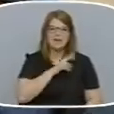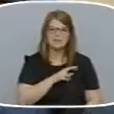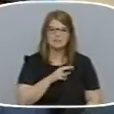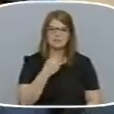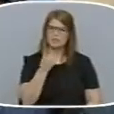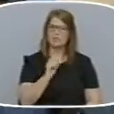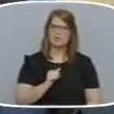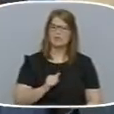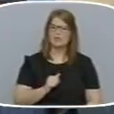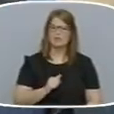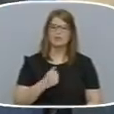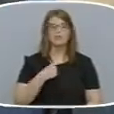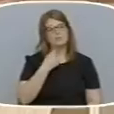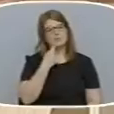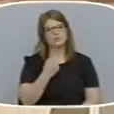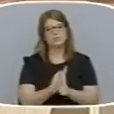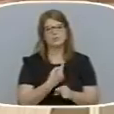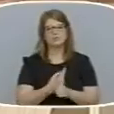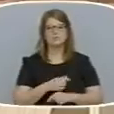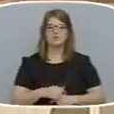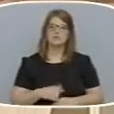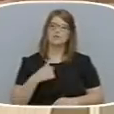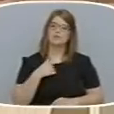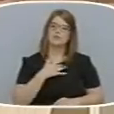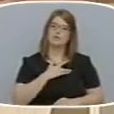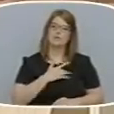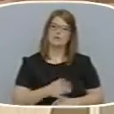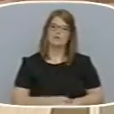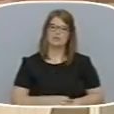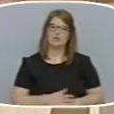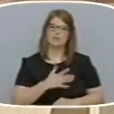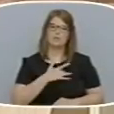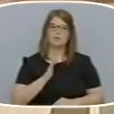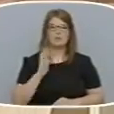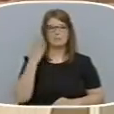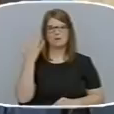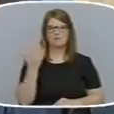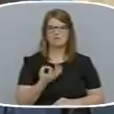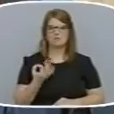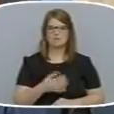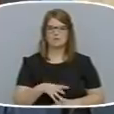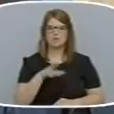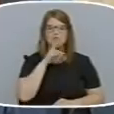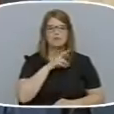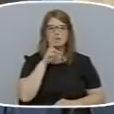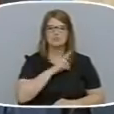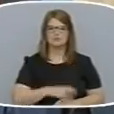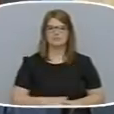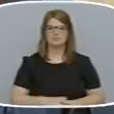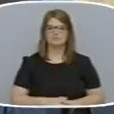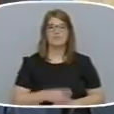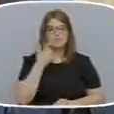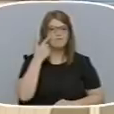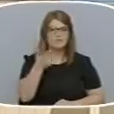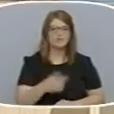assim! Não, é que eu tenho que dizer uma coisa. Diz, é que mas eu tive tens um grande amor. Foi o meu primeiro amor. Foi? Foi. O rato? O rato. Queres